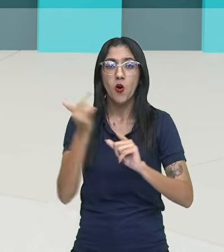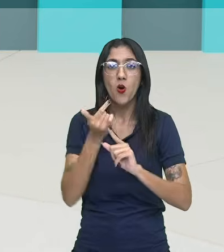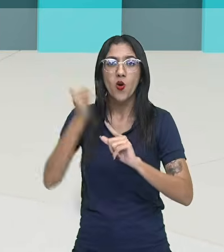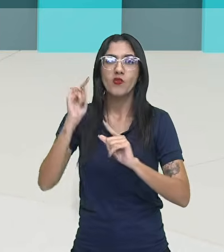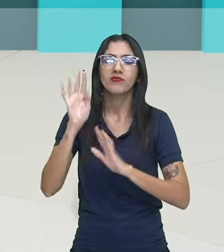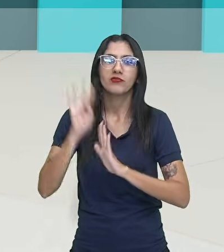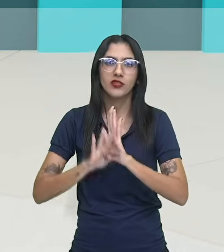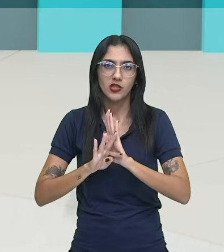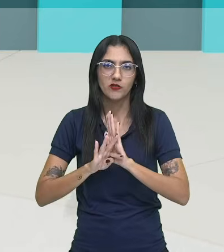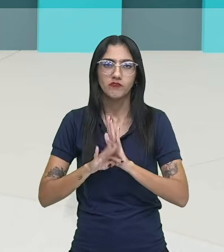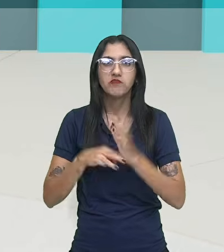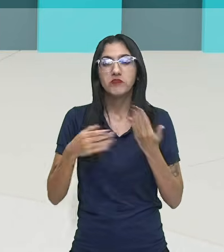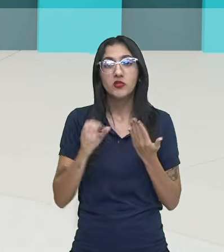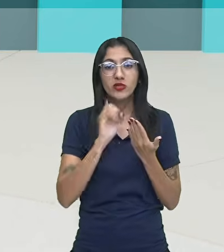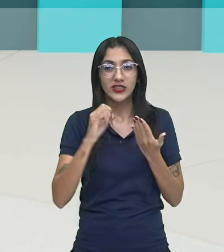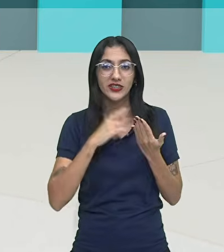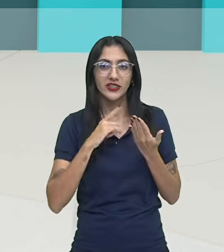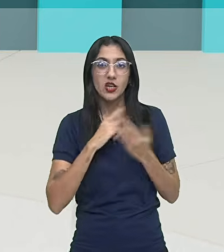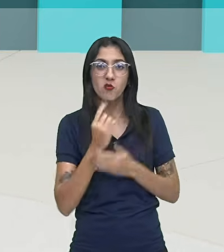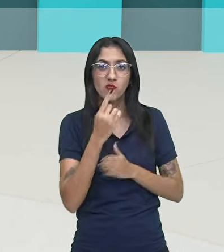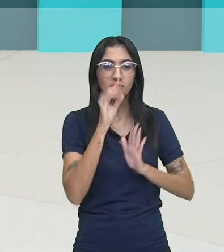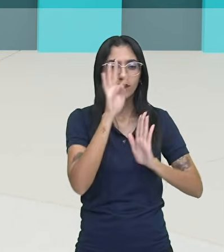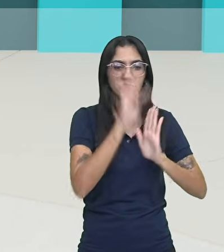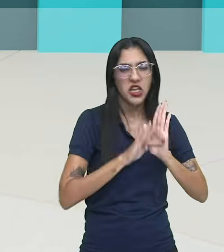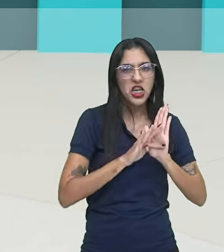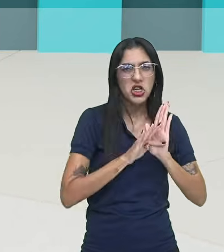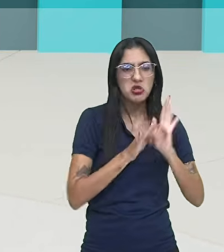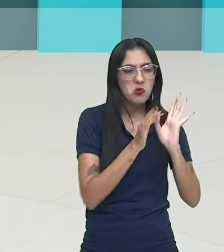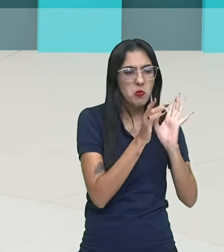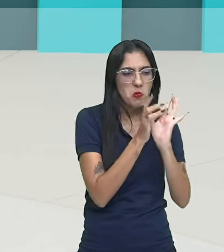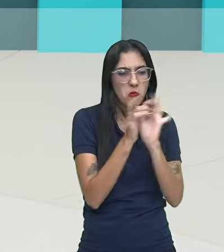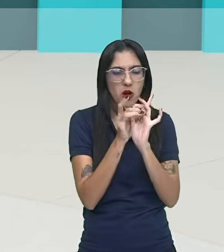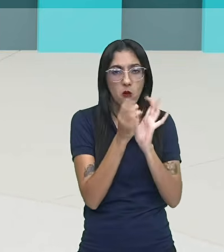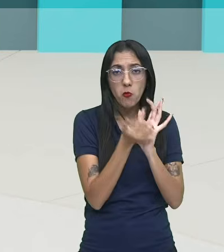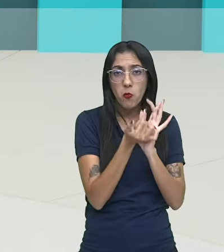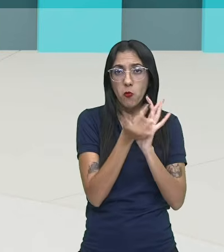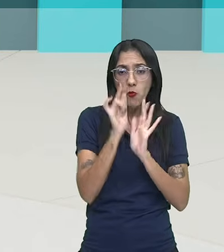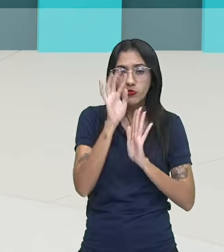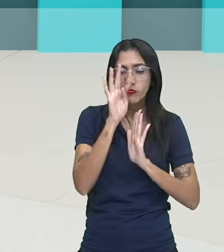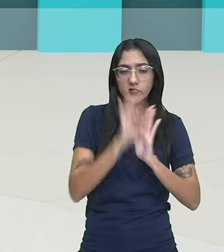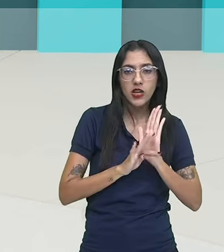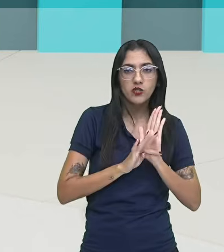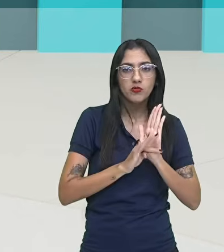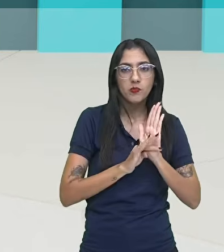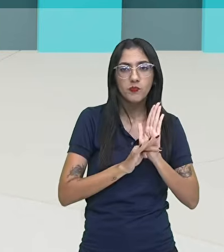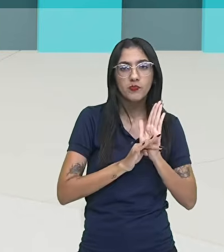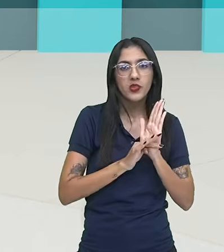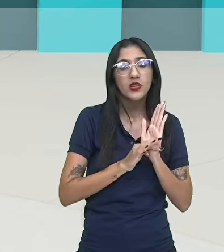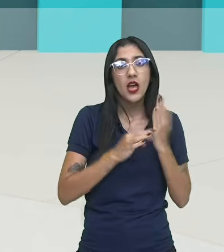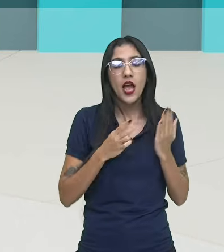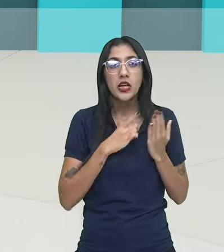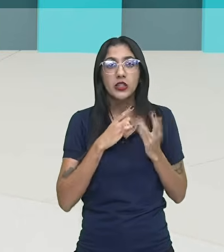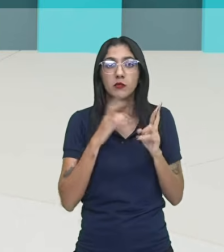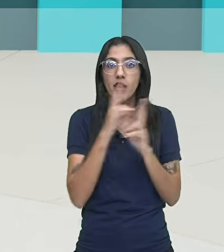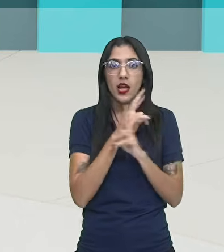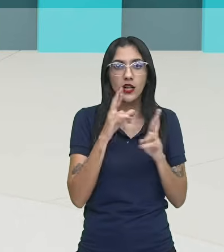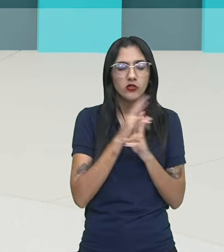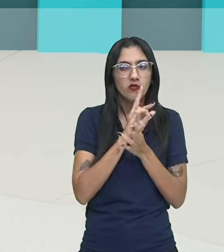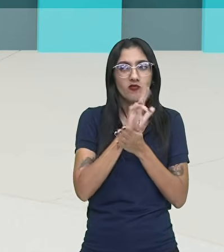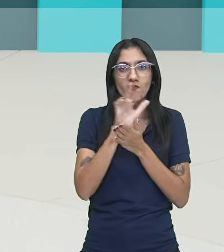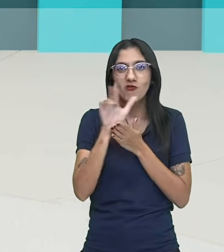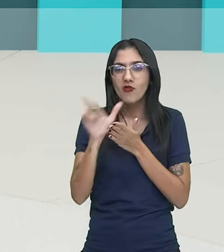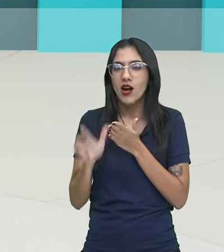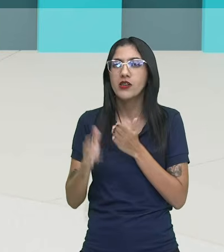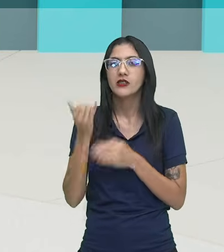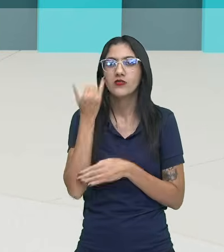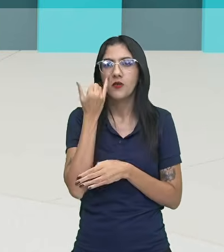quando eu tenho, digamos, um texto dentro de outro texto no digital, eu começo a trabalhar o hipertexto.